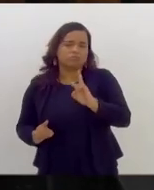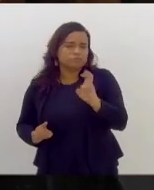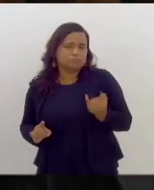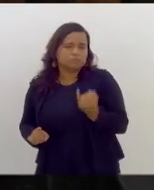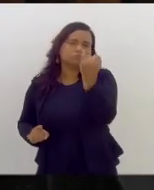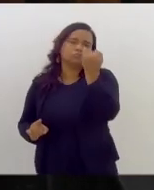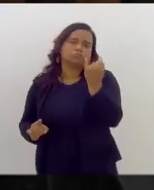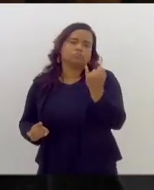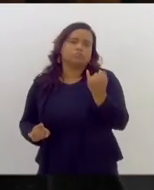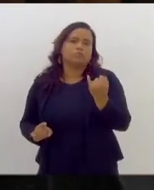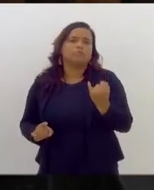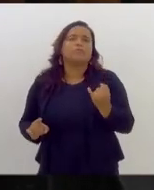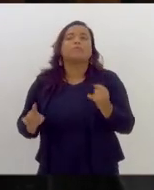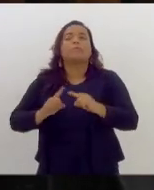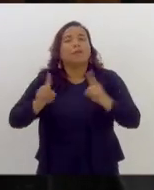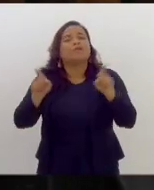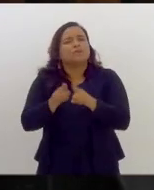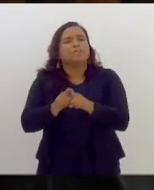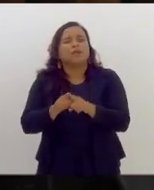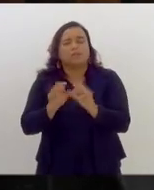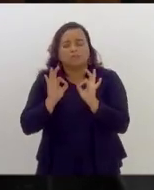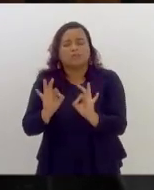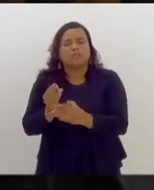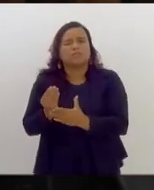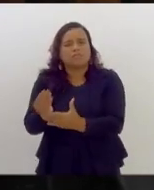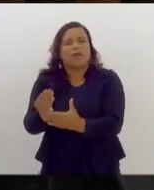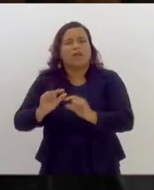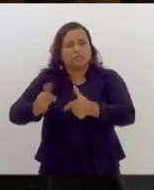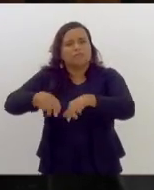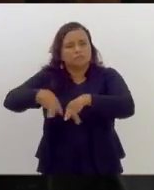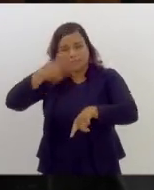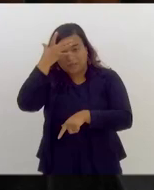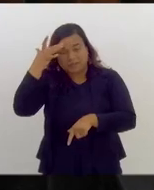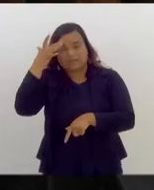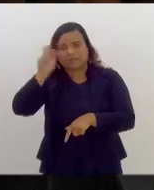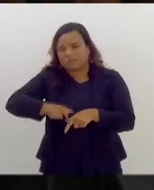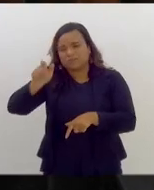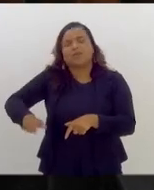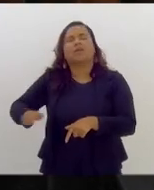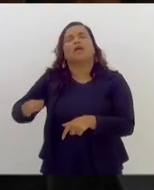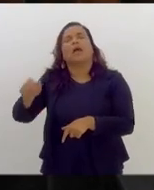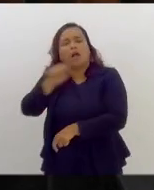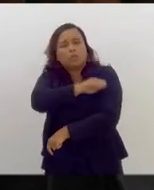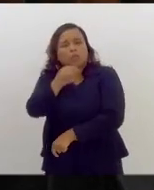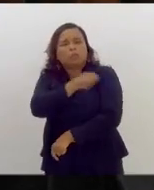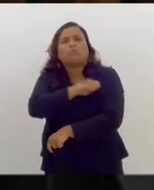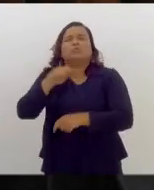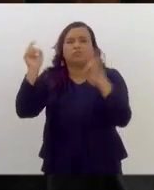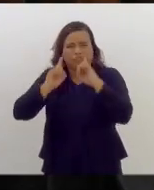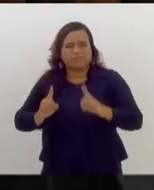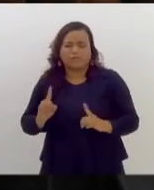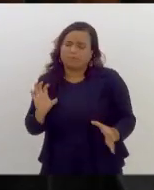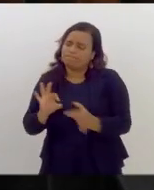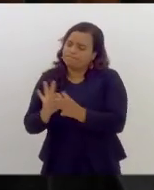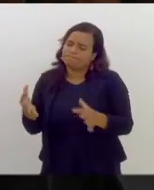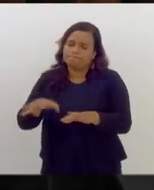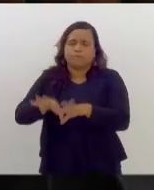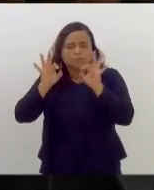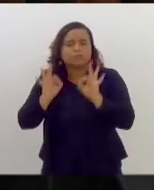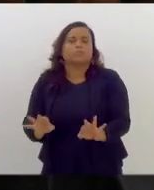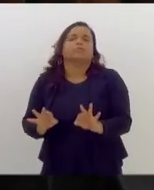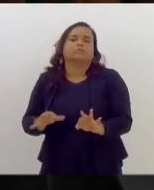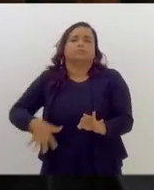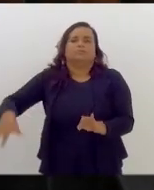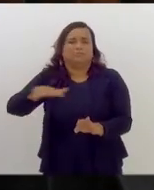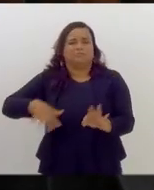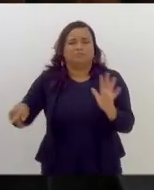importante da inclusão. É preciso garantir mecanismos para que as crianças com deficiência, alunos com deficiência, sejam plenamente integrados e incluídos nas